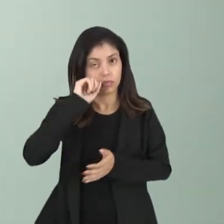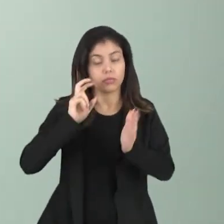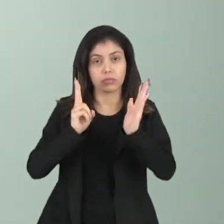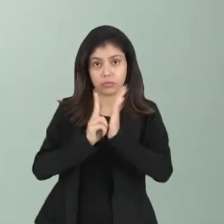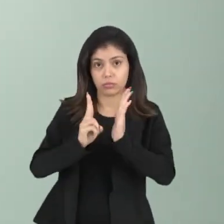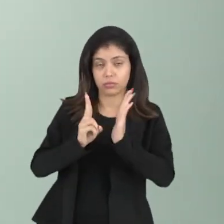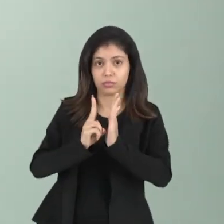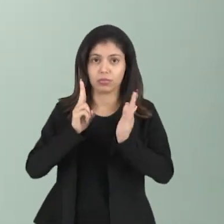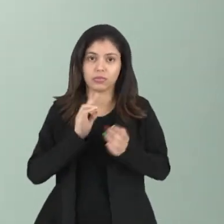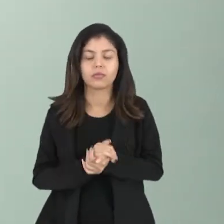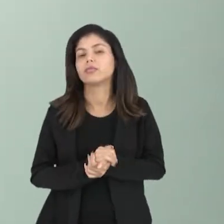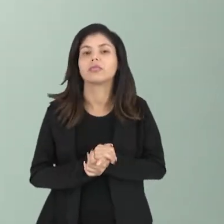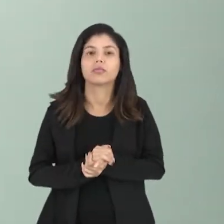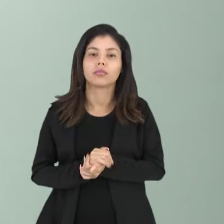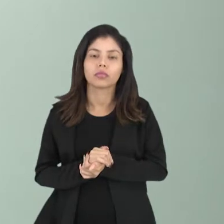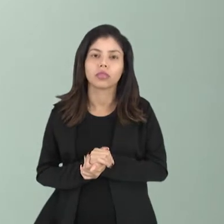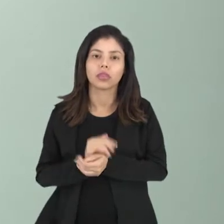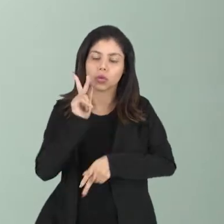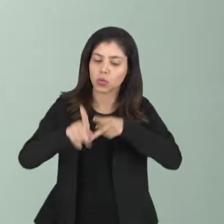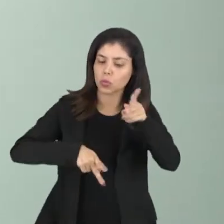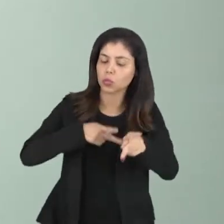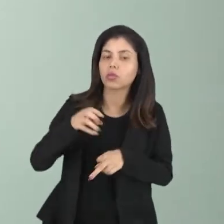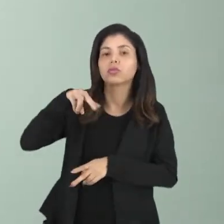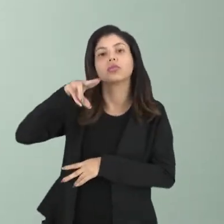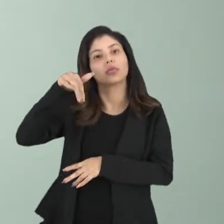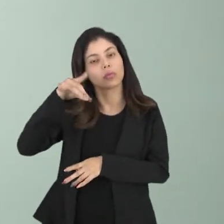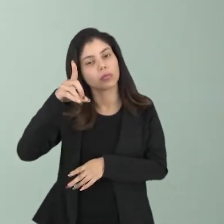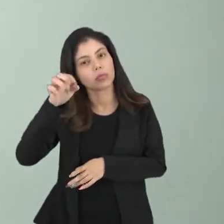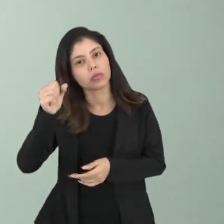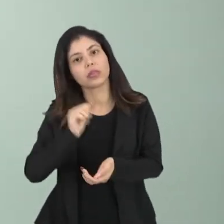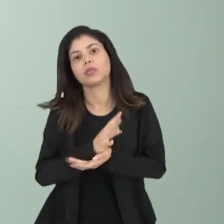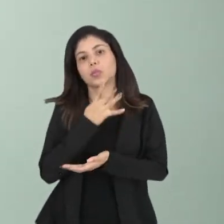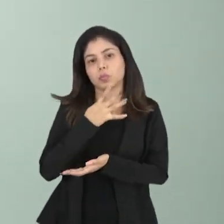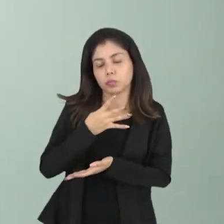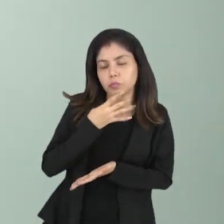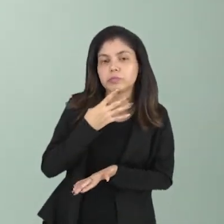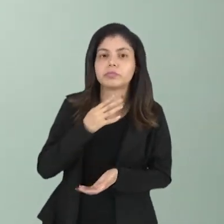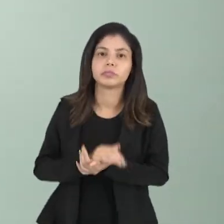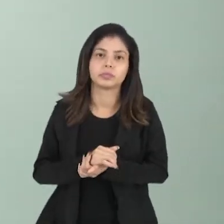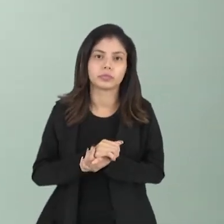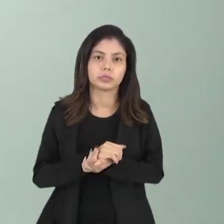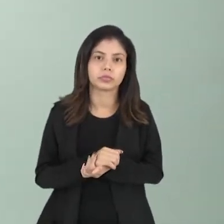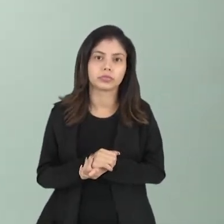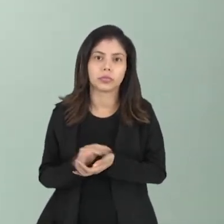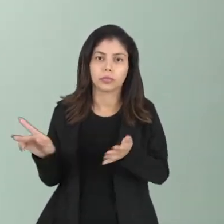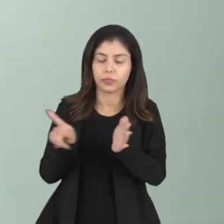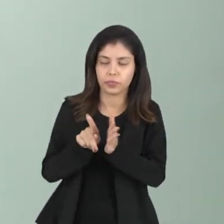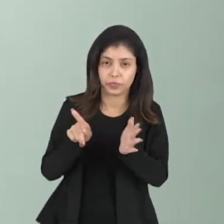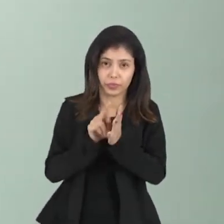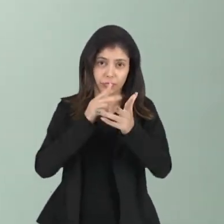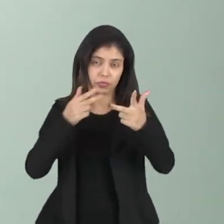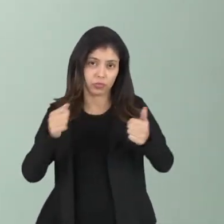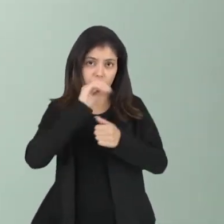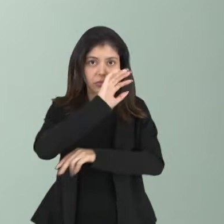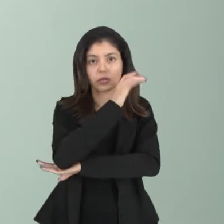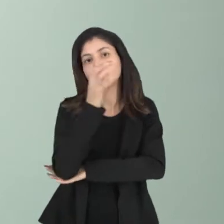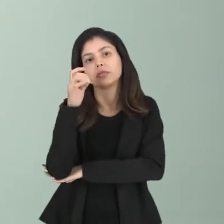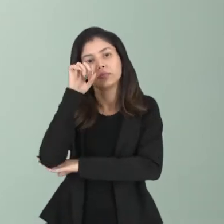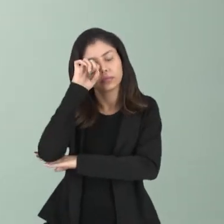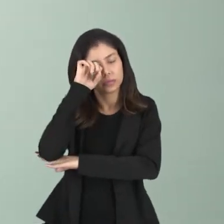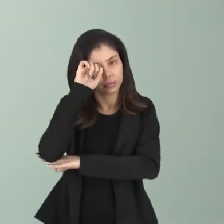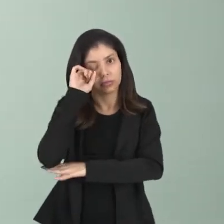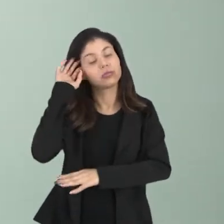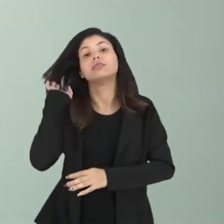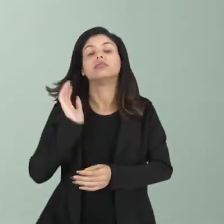né? Principalmente em povos nômades, de conhecimento de determinado tipo de coisas da natureza, como